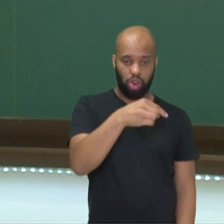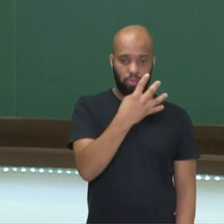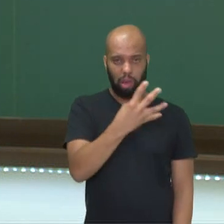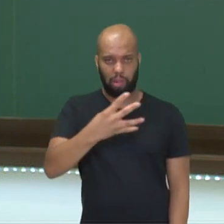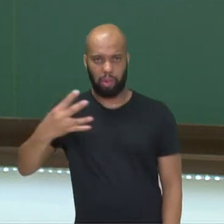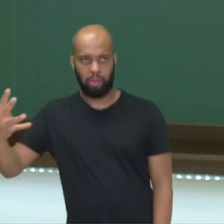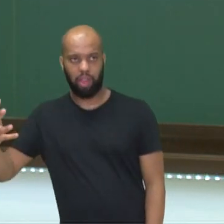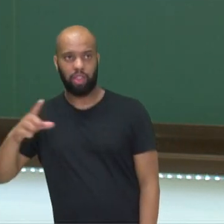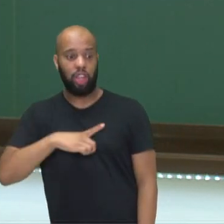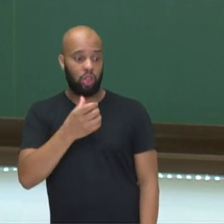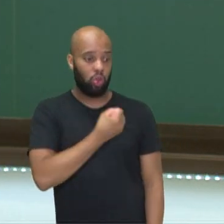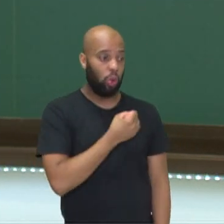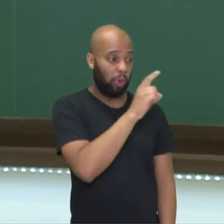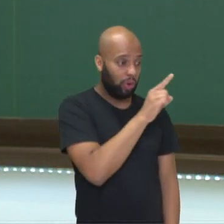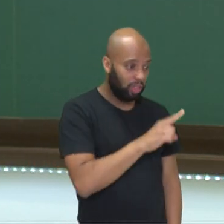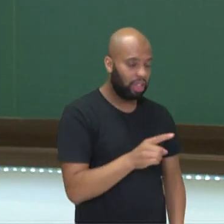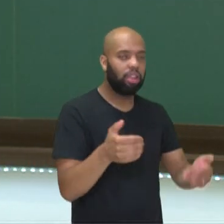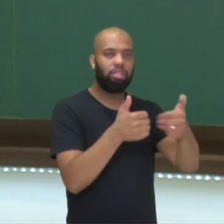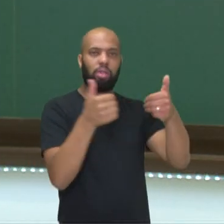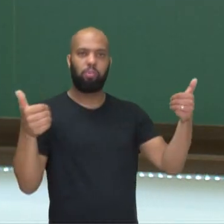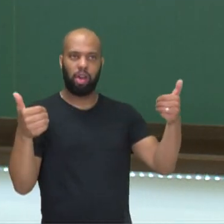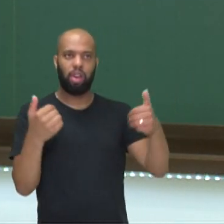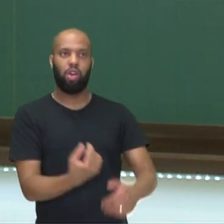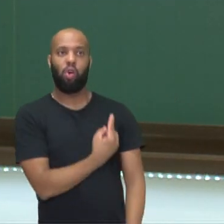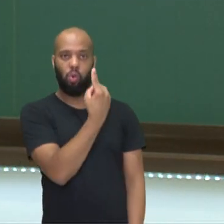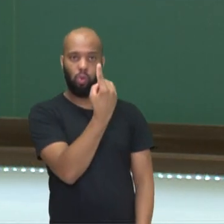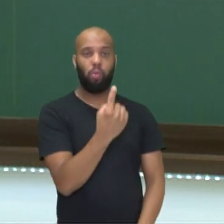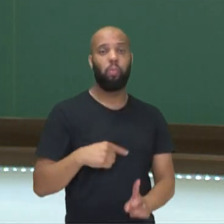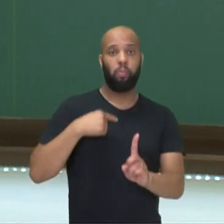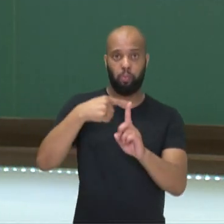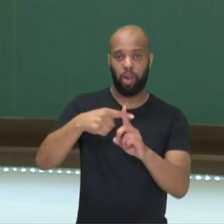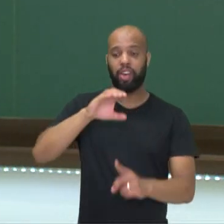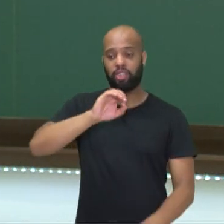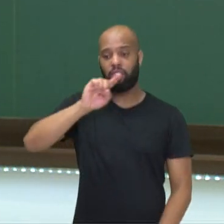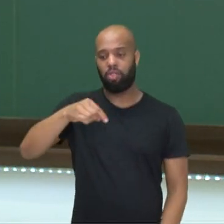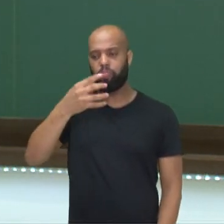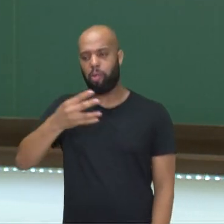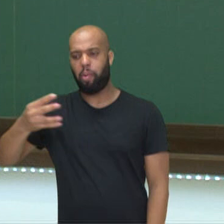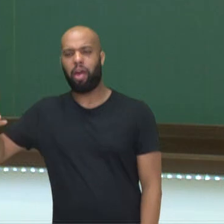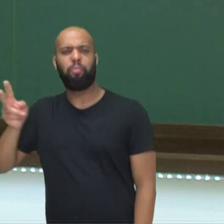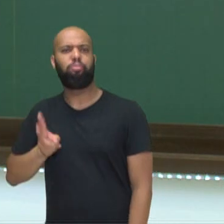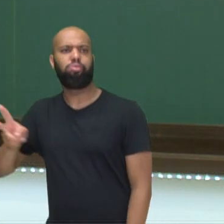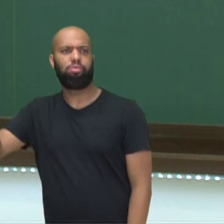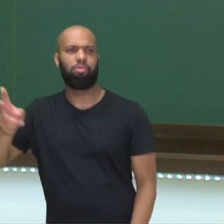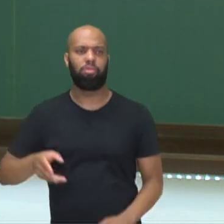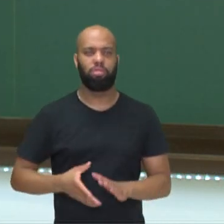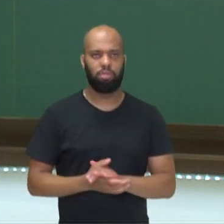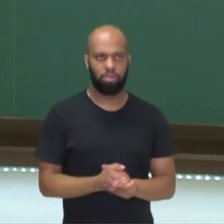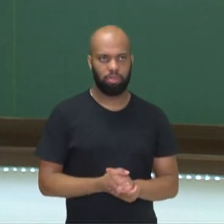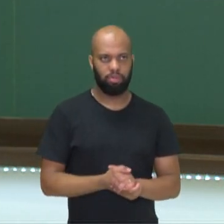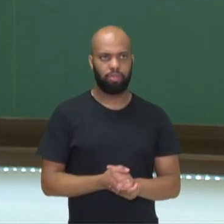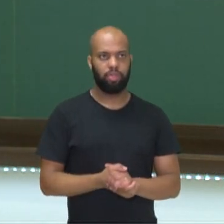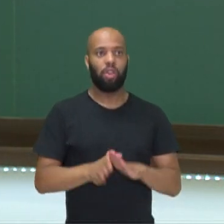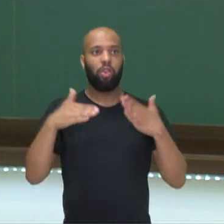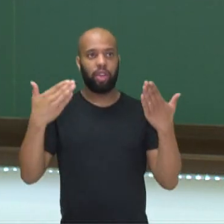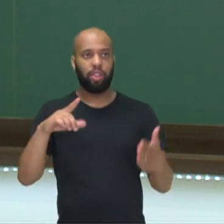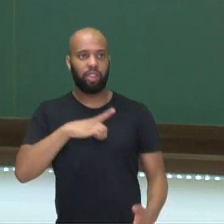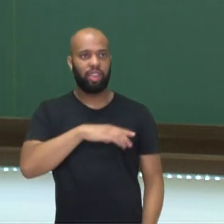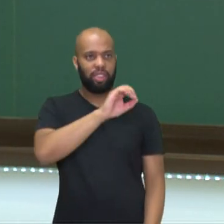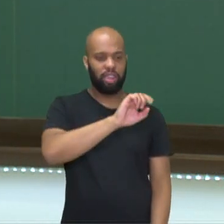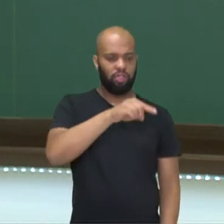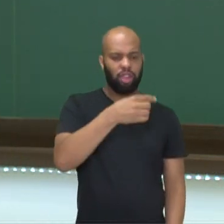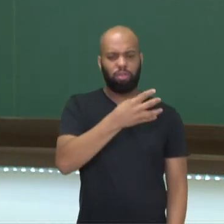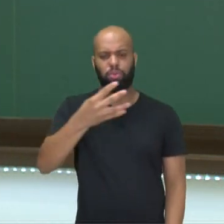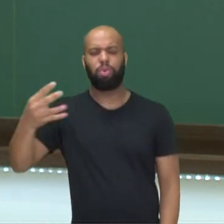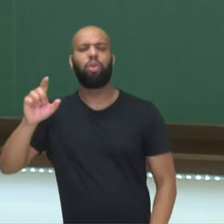vou pegar a parte inteira e vou separar da dízima. Então, vai ficar assim, ó. 1 mais 0,444. Esse